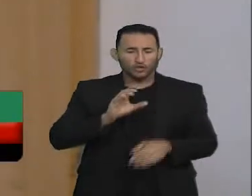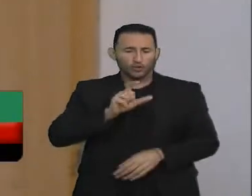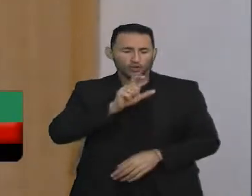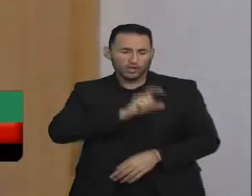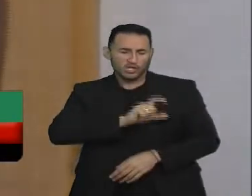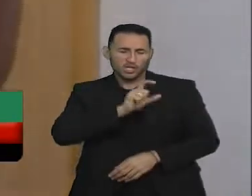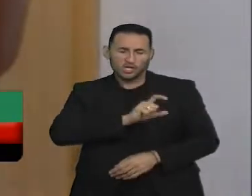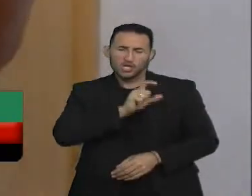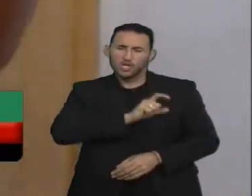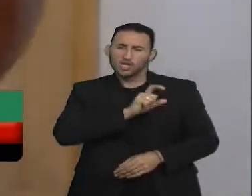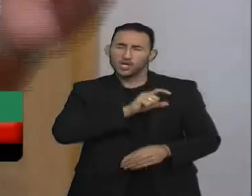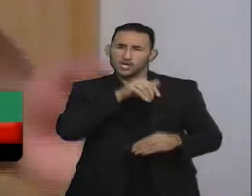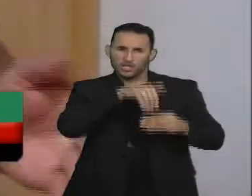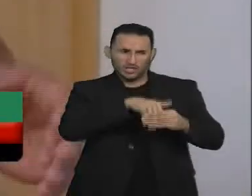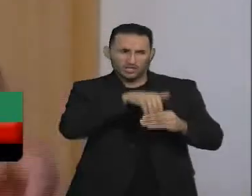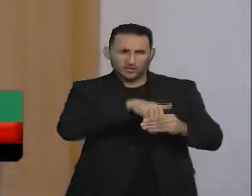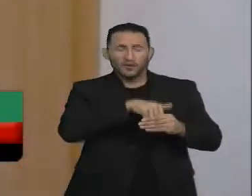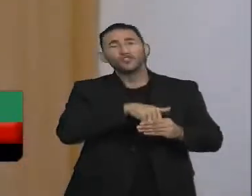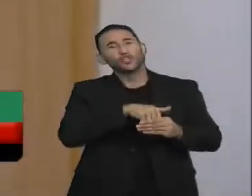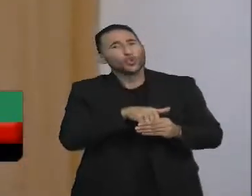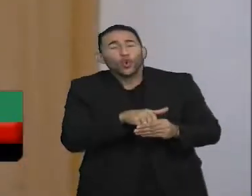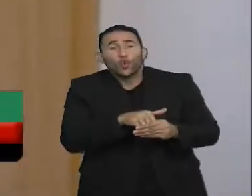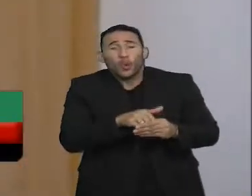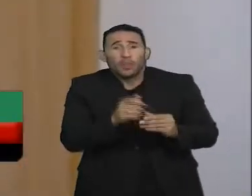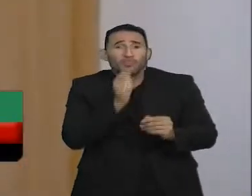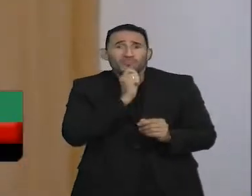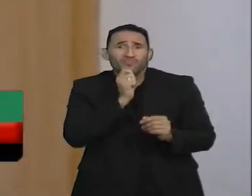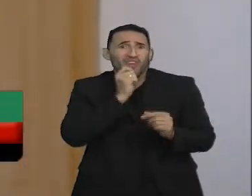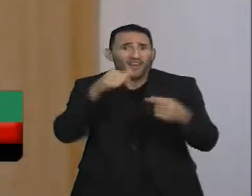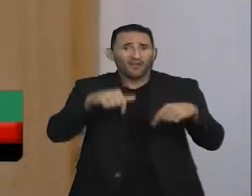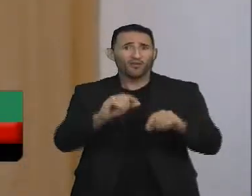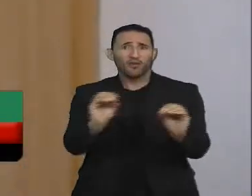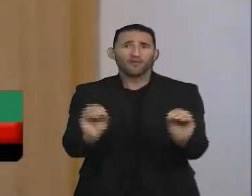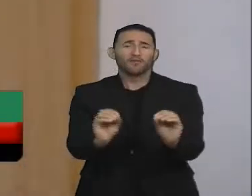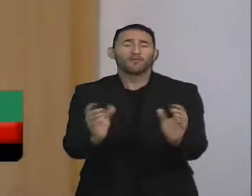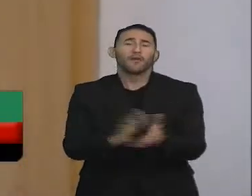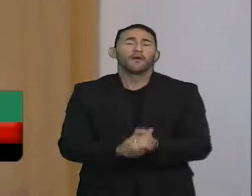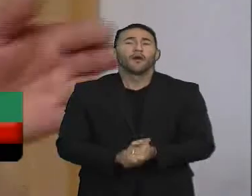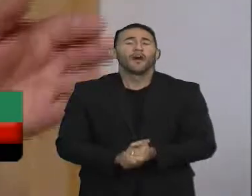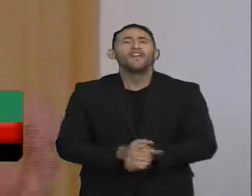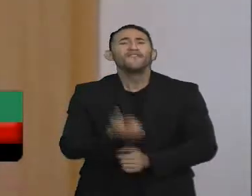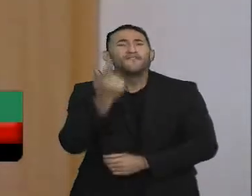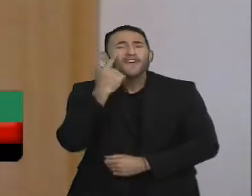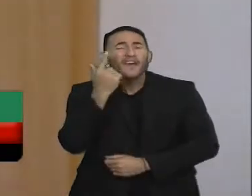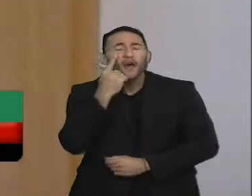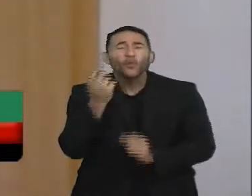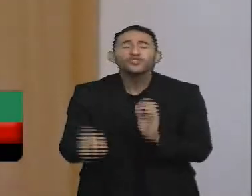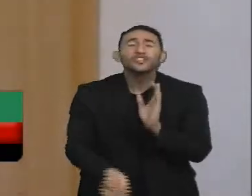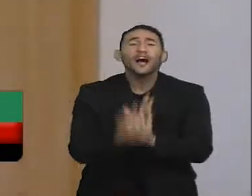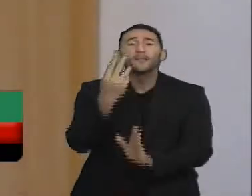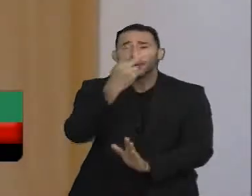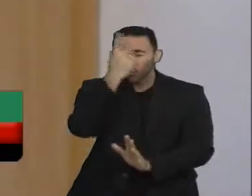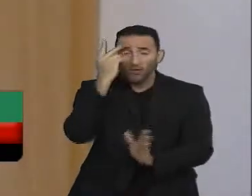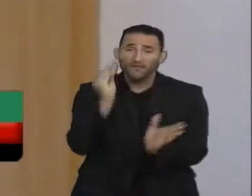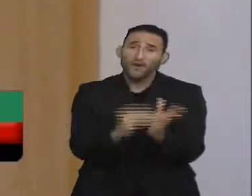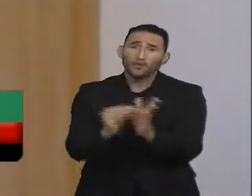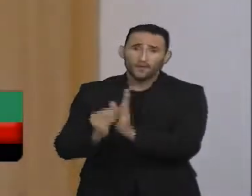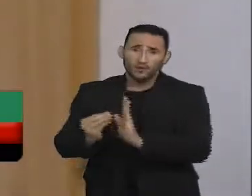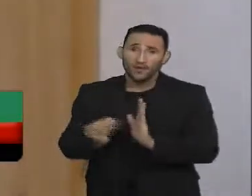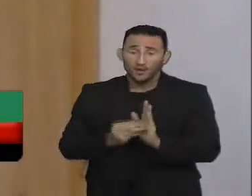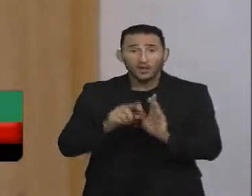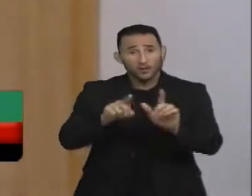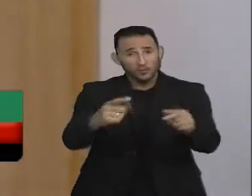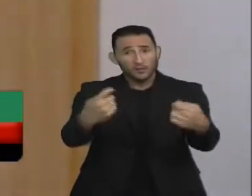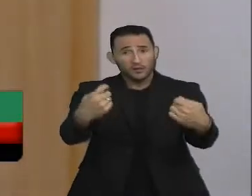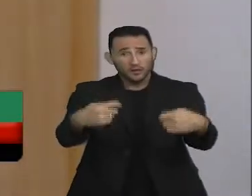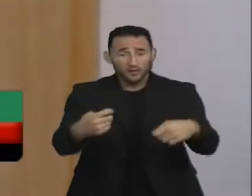500, mas tratamos de 782 mil. Então, olha a diferença, olha o déficit que dá. Então, isso aí tem que ser dito